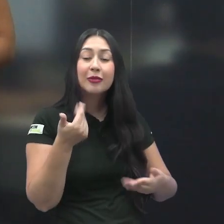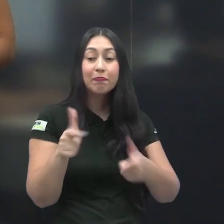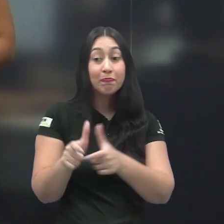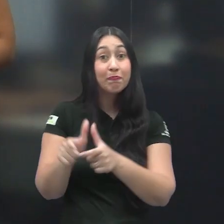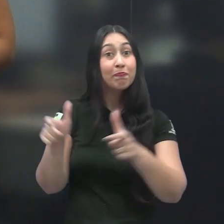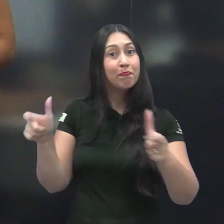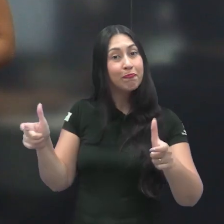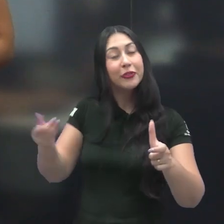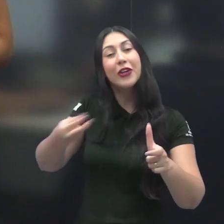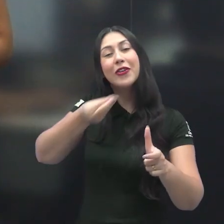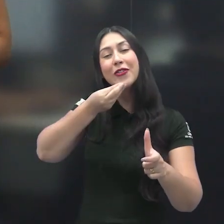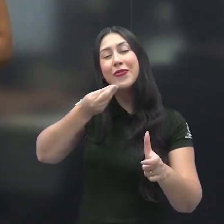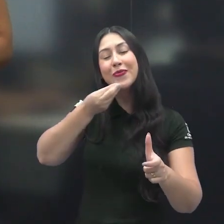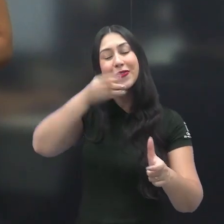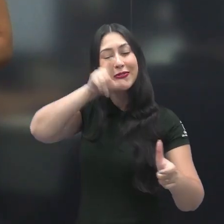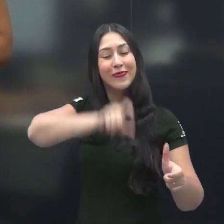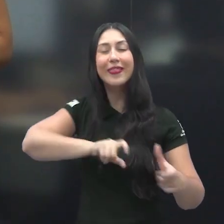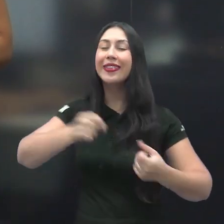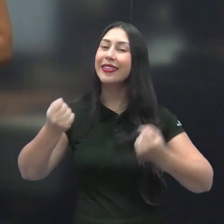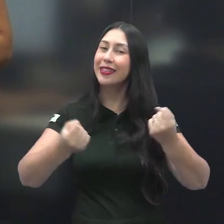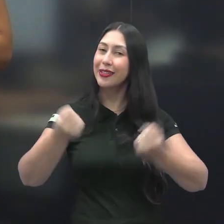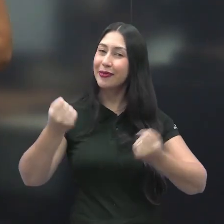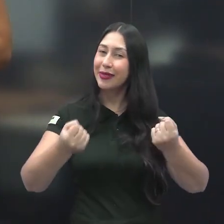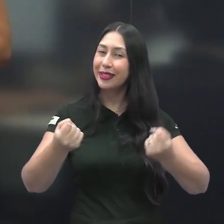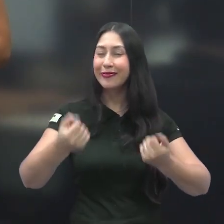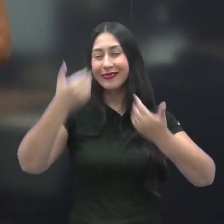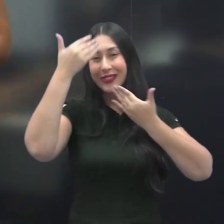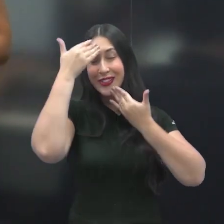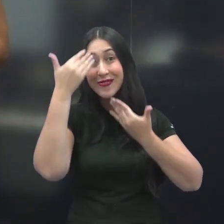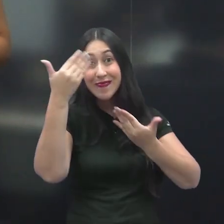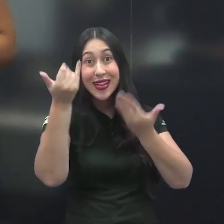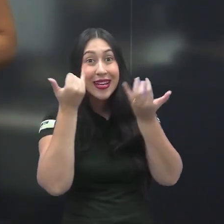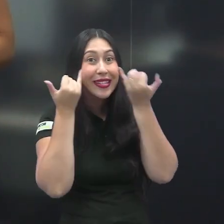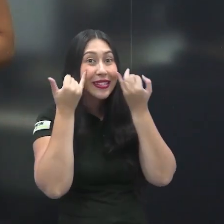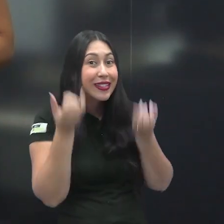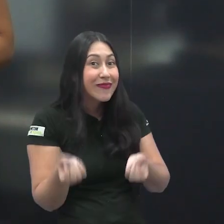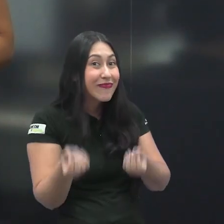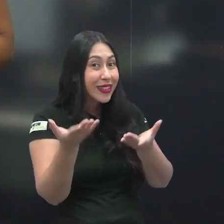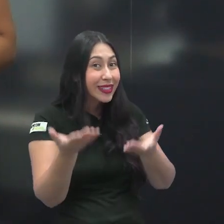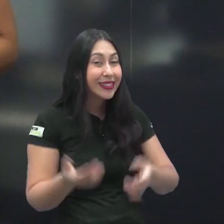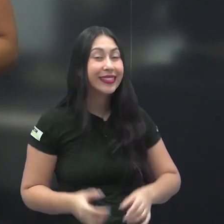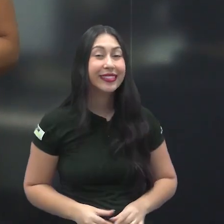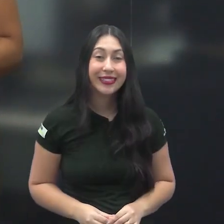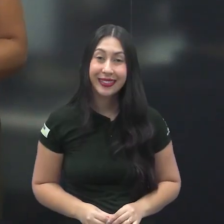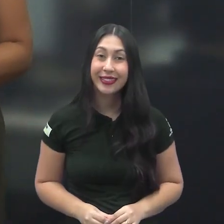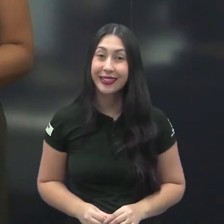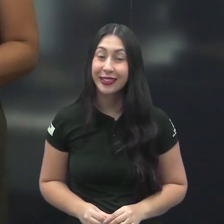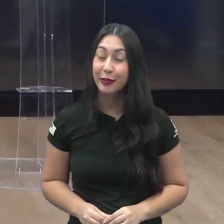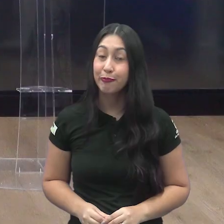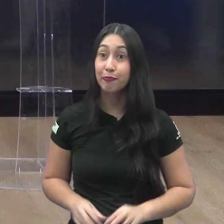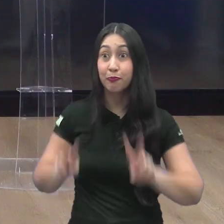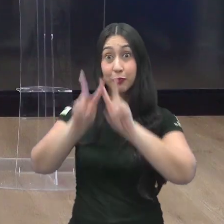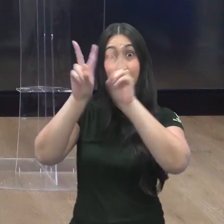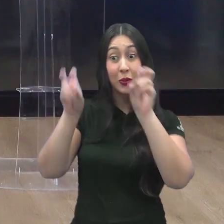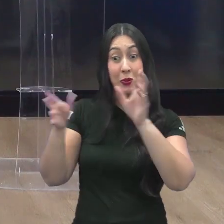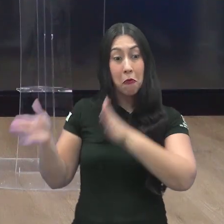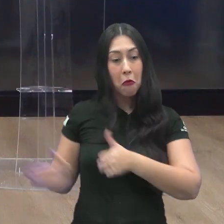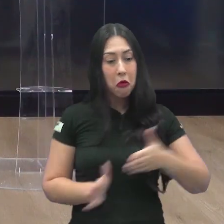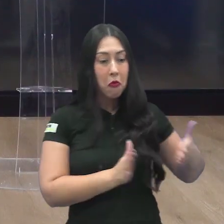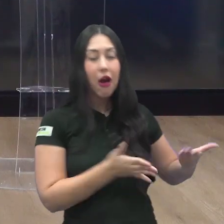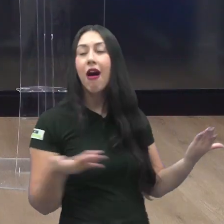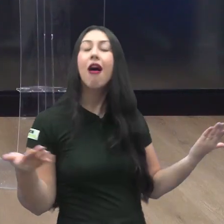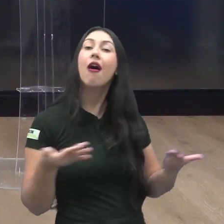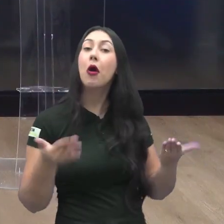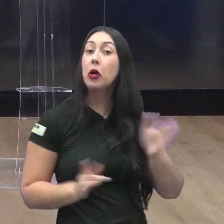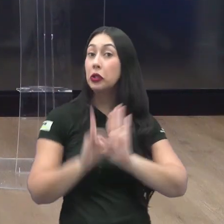facilitado, mais pessoas vão ter a oportunidade de tirar a habilitação. Obrigada pelas suas informações. Mudamos de